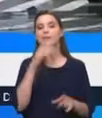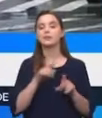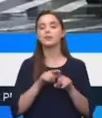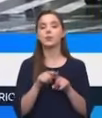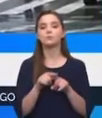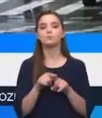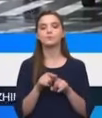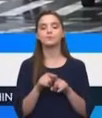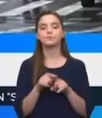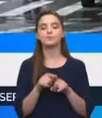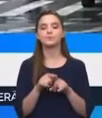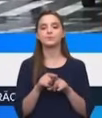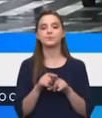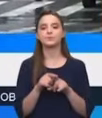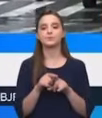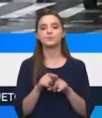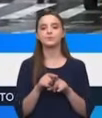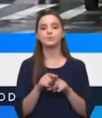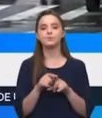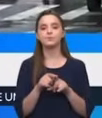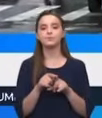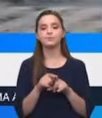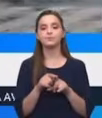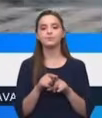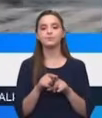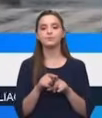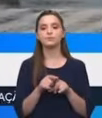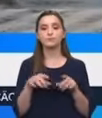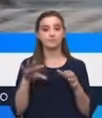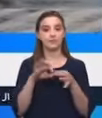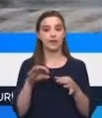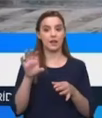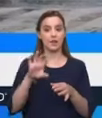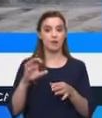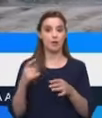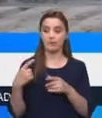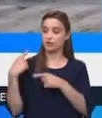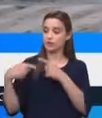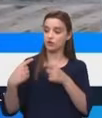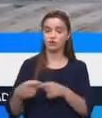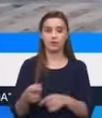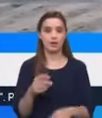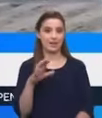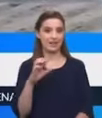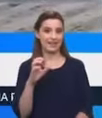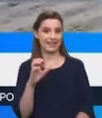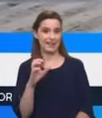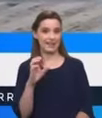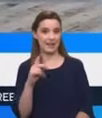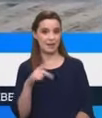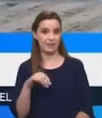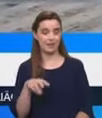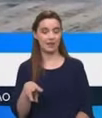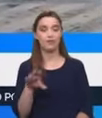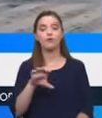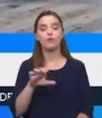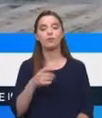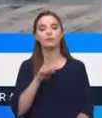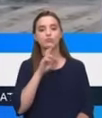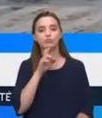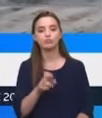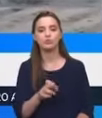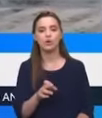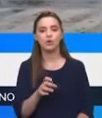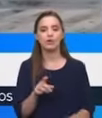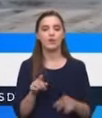líquido dentro daquilo que são os cânones tradicionais de resposta do Kremlin a este tipo de ameaça e este tipo